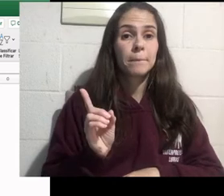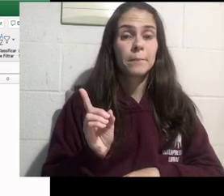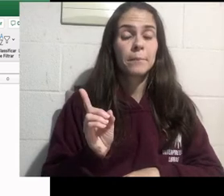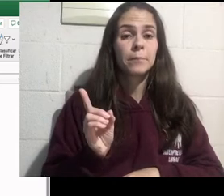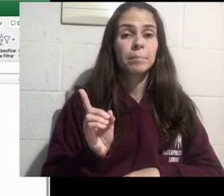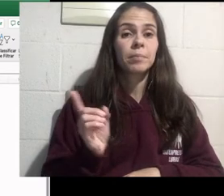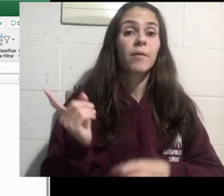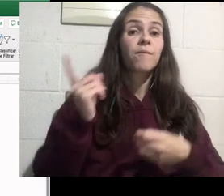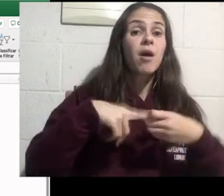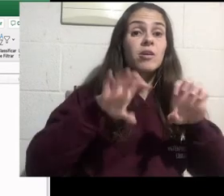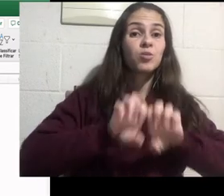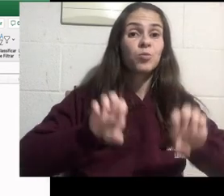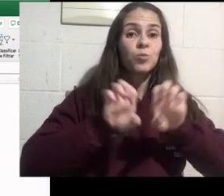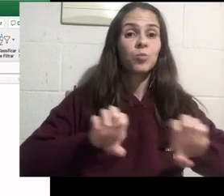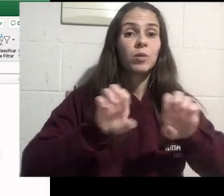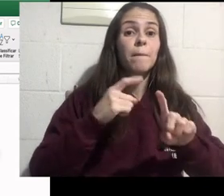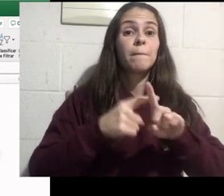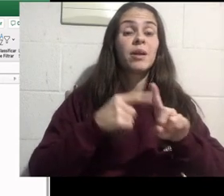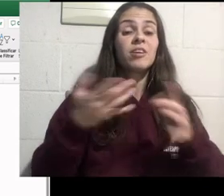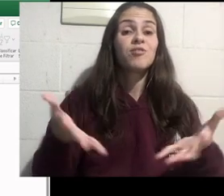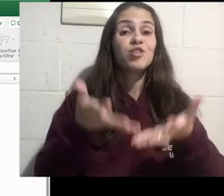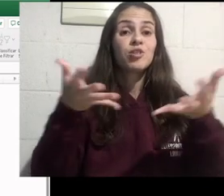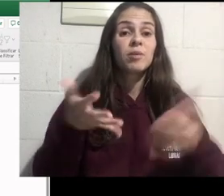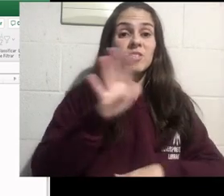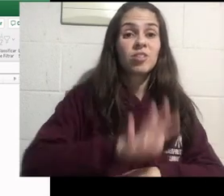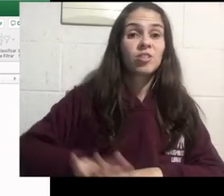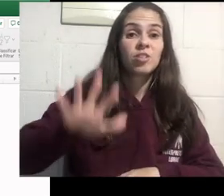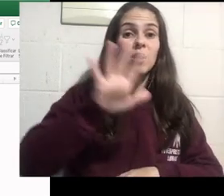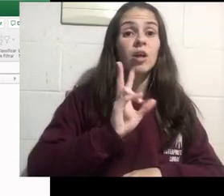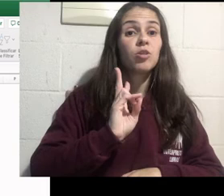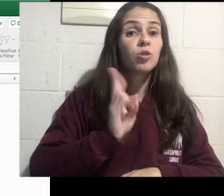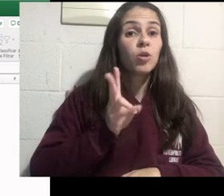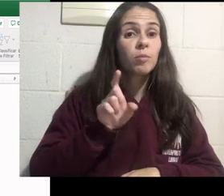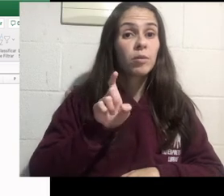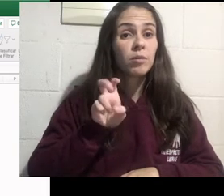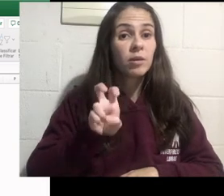2.857,73. Vamos voltar lá na estrutura. Por quê? Porque aqui no investimento total, ó, é